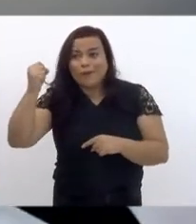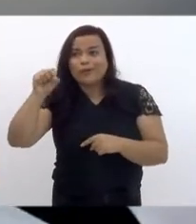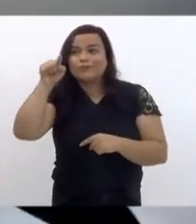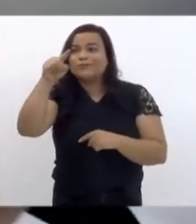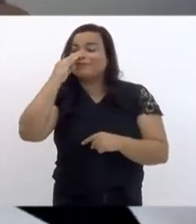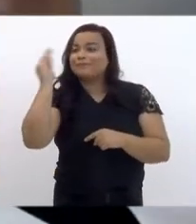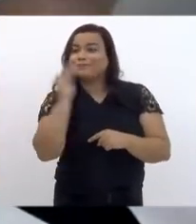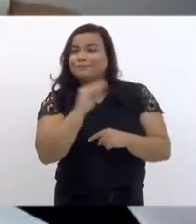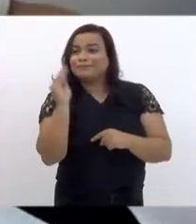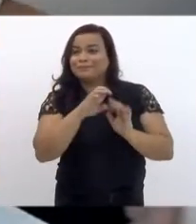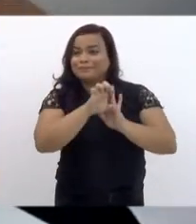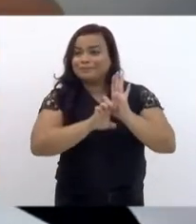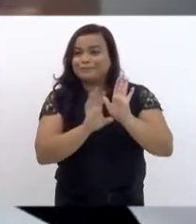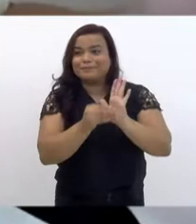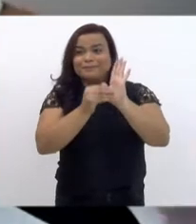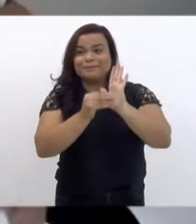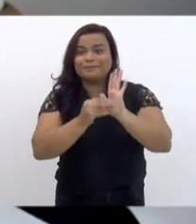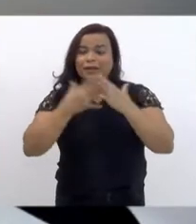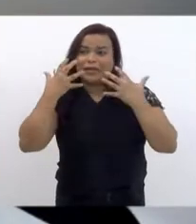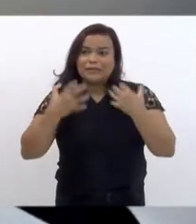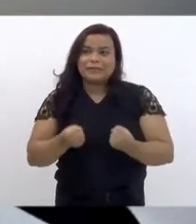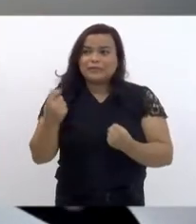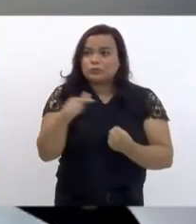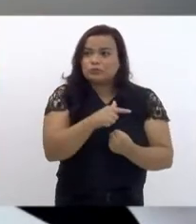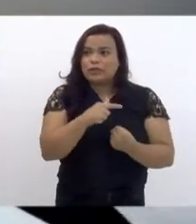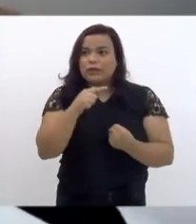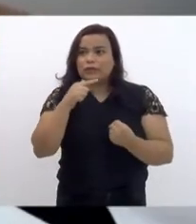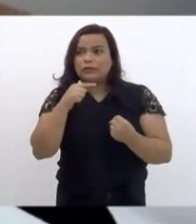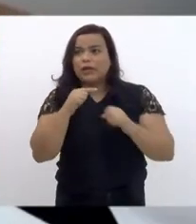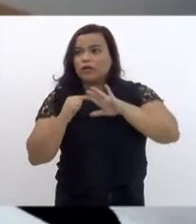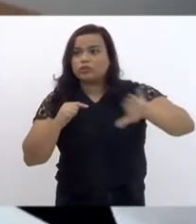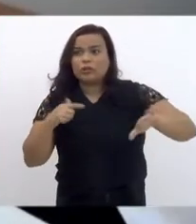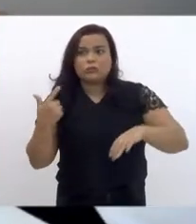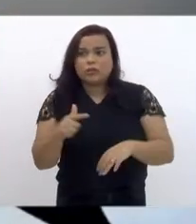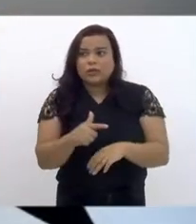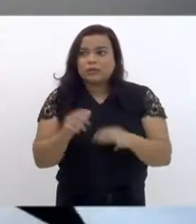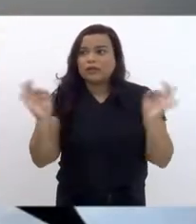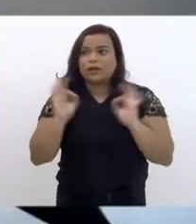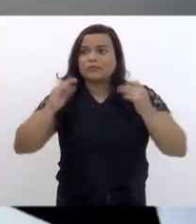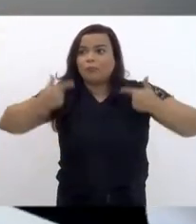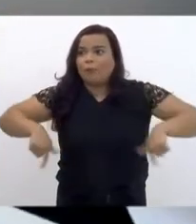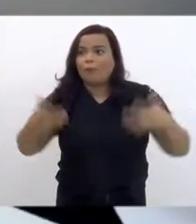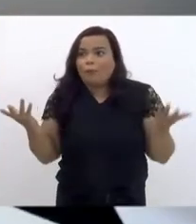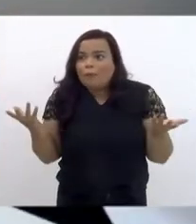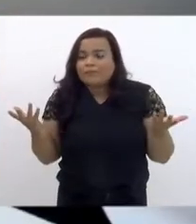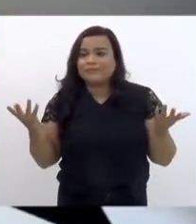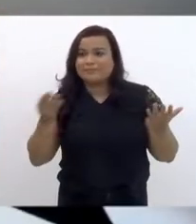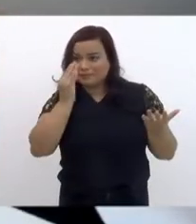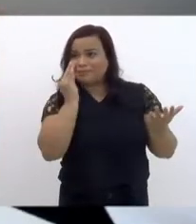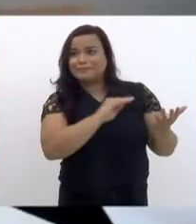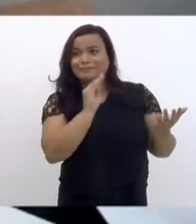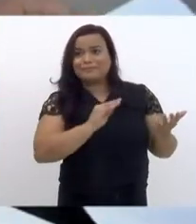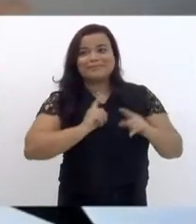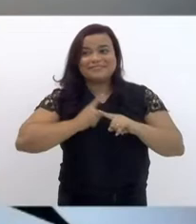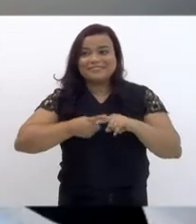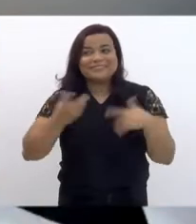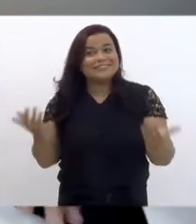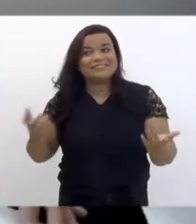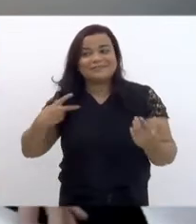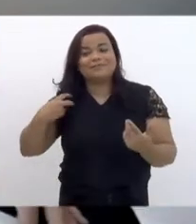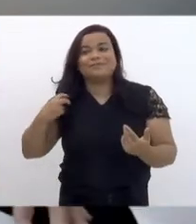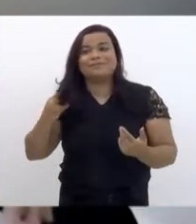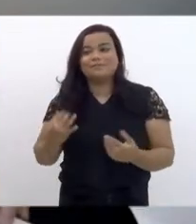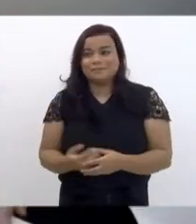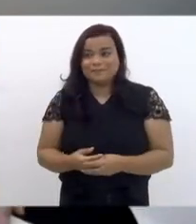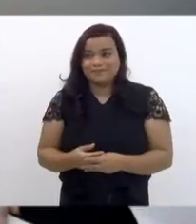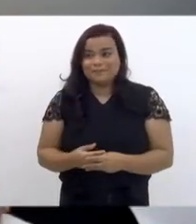ignorou, que não foi aceita, não foi rejeitada, não foi nada. Né? E por que que eu... É verdade. Por